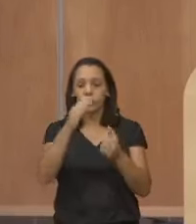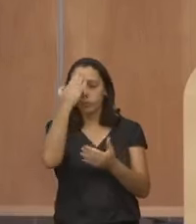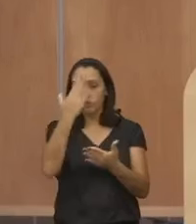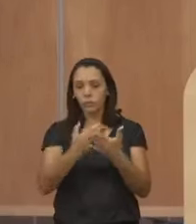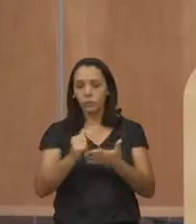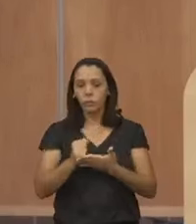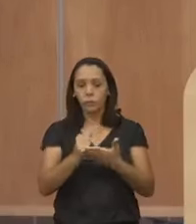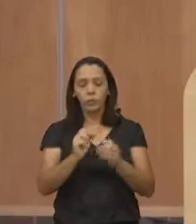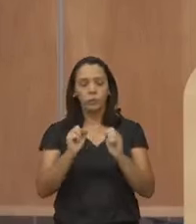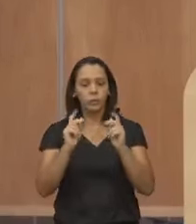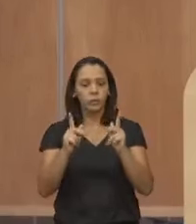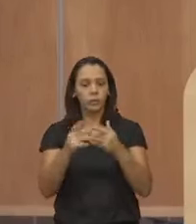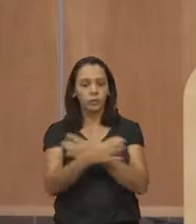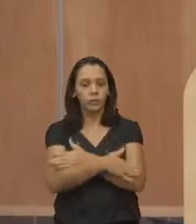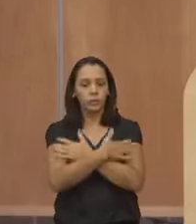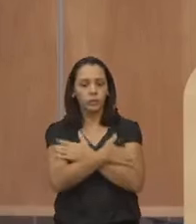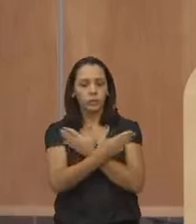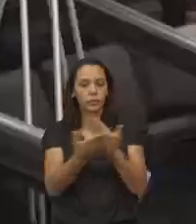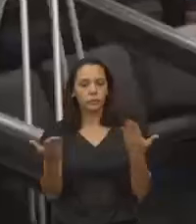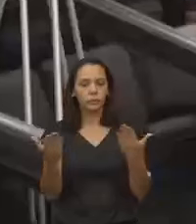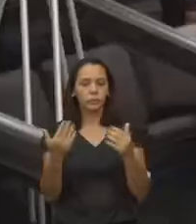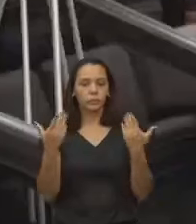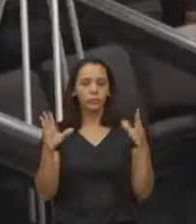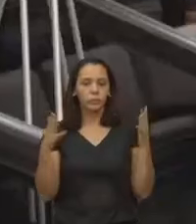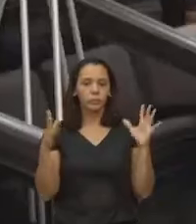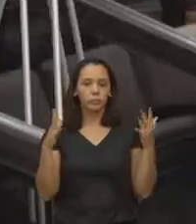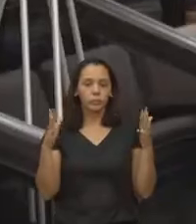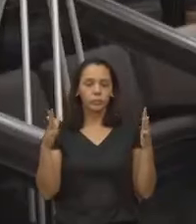tá bom? Um abraço a todos.